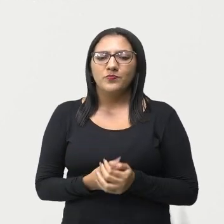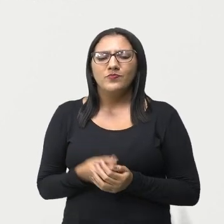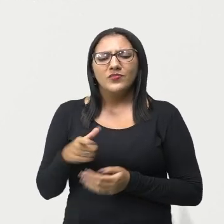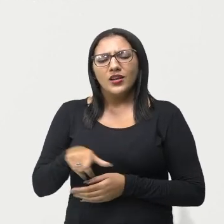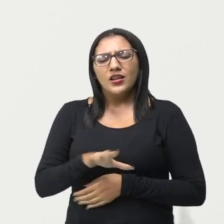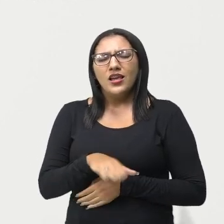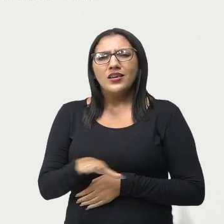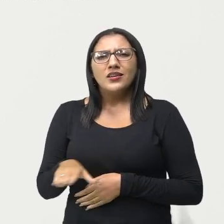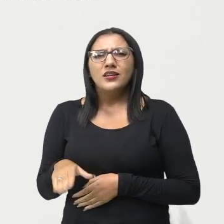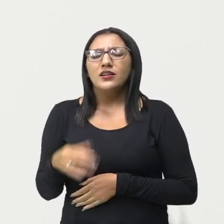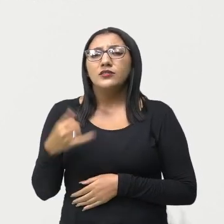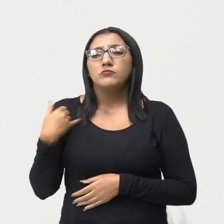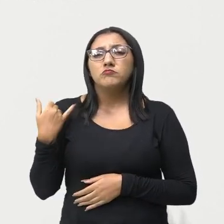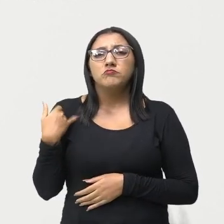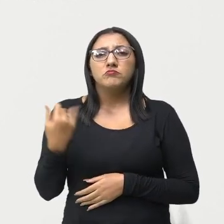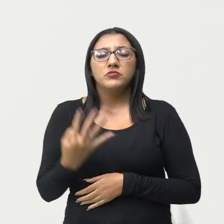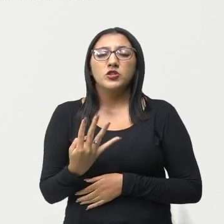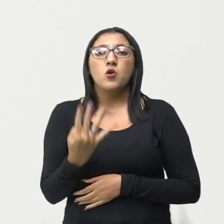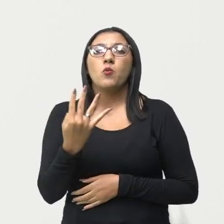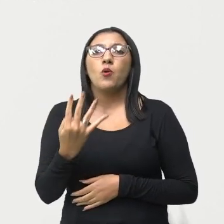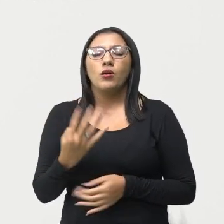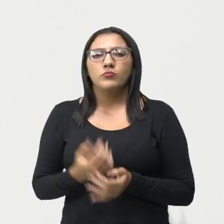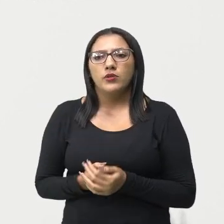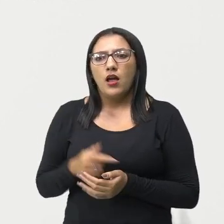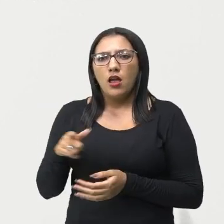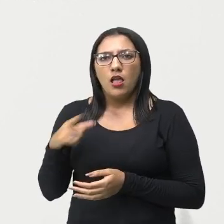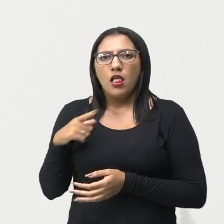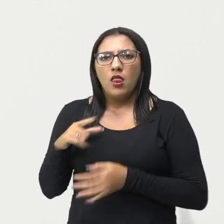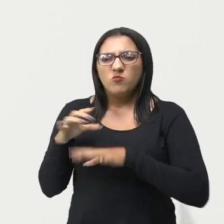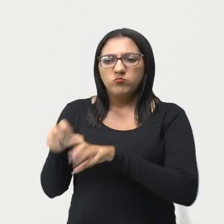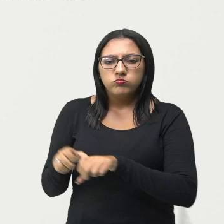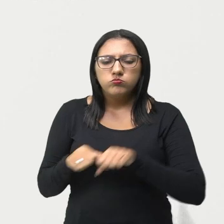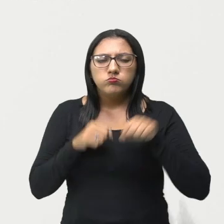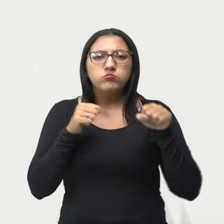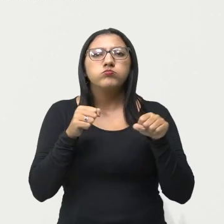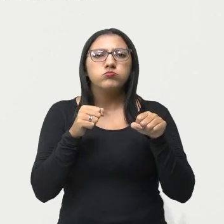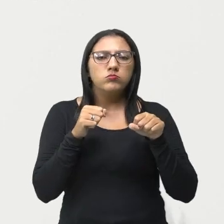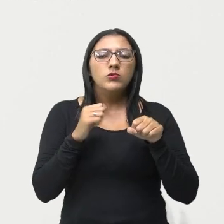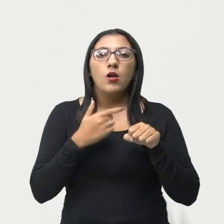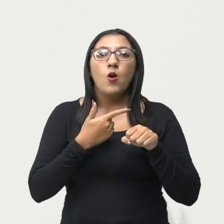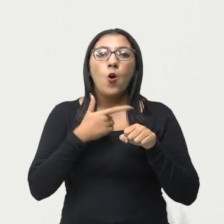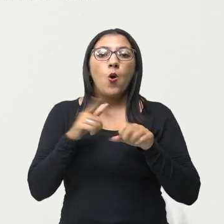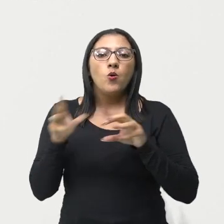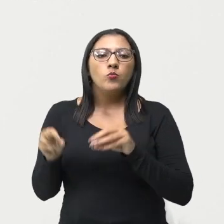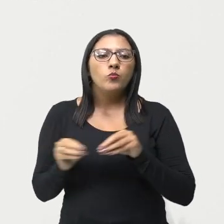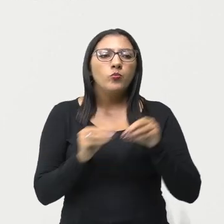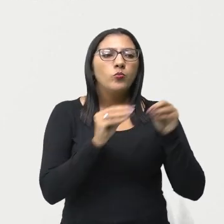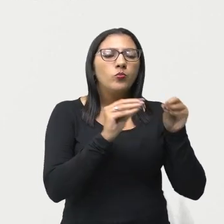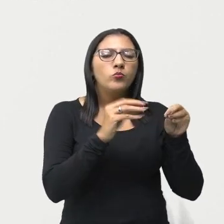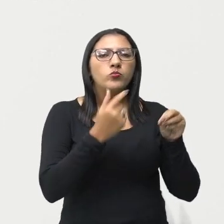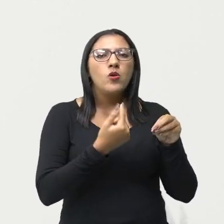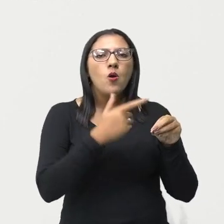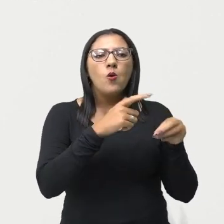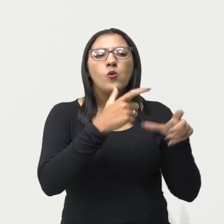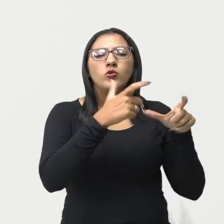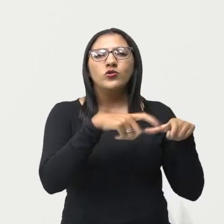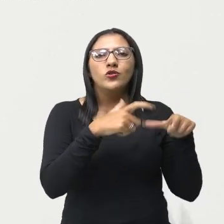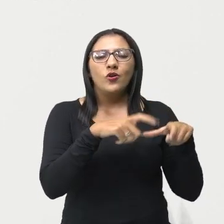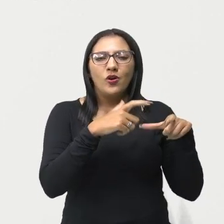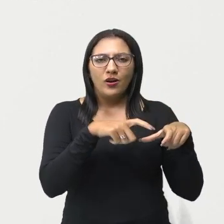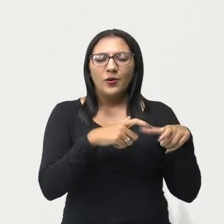tinha apenas 4 anos, ele foi sequestrado e levado para a província central de